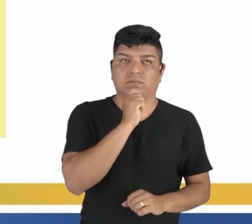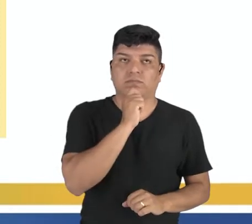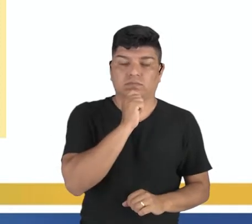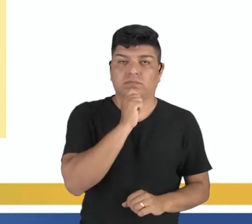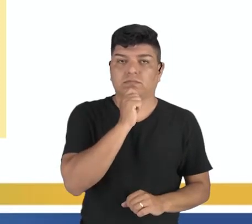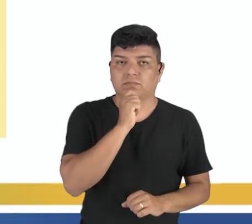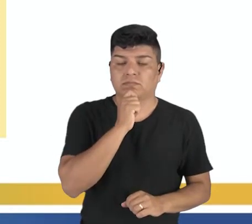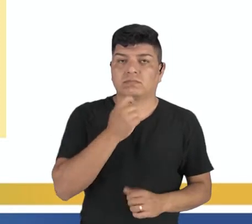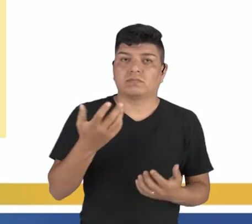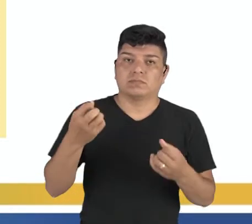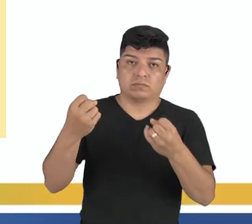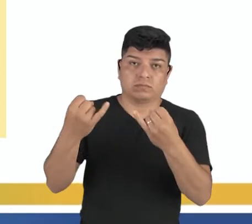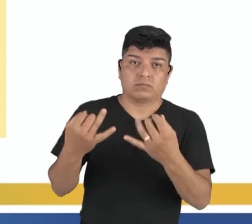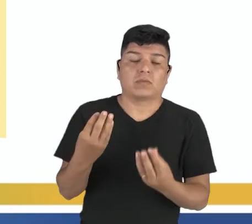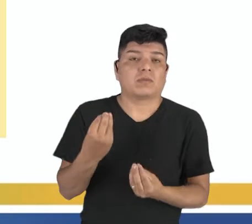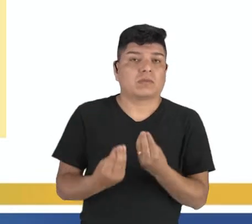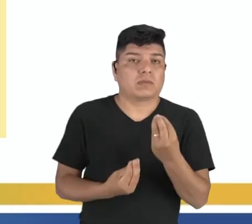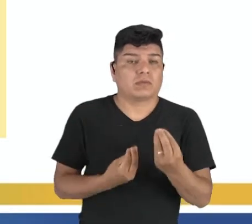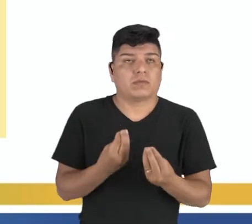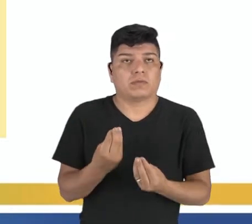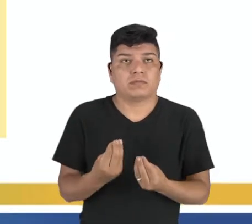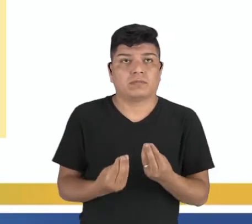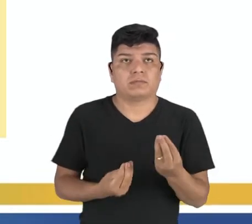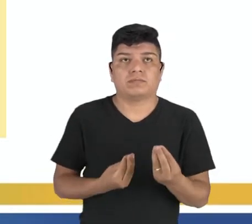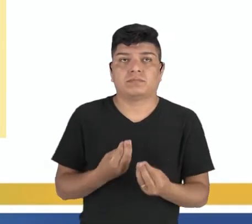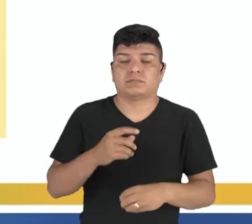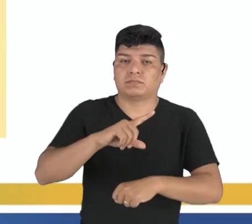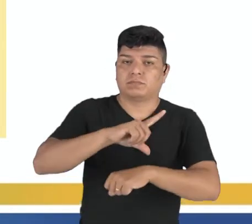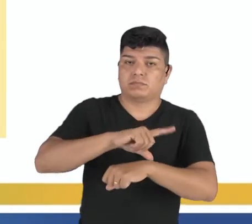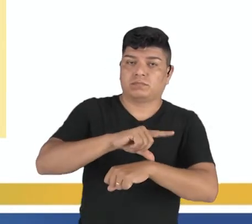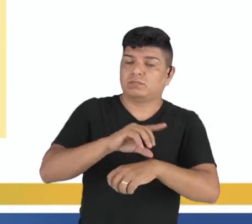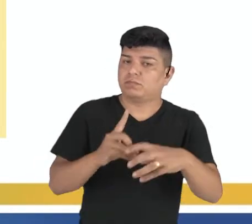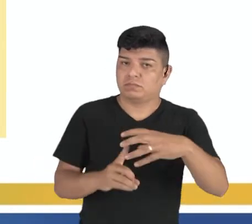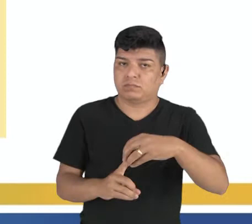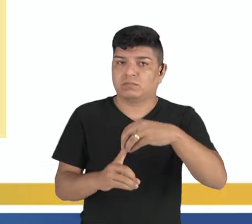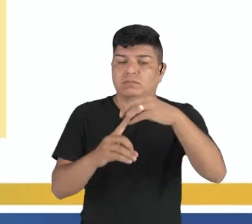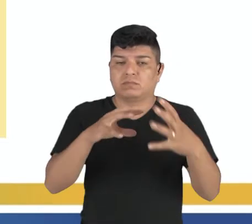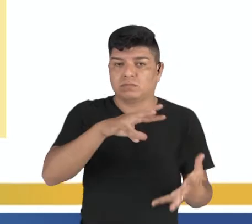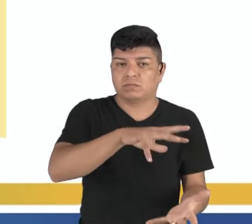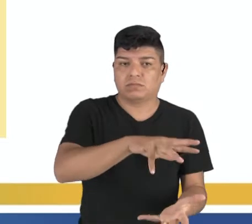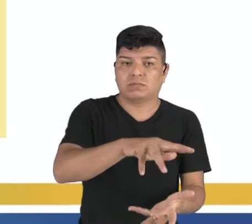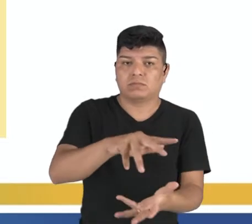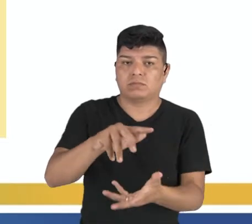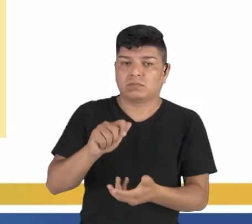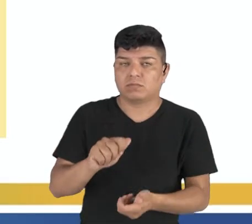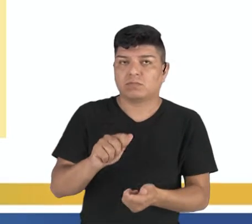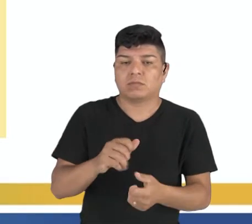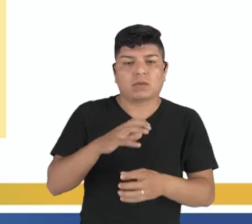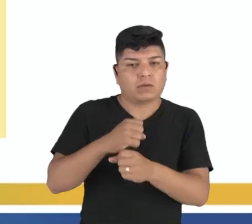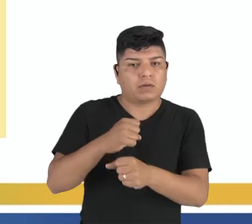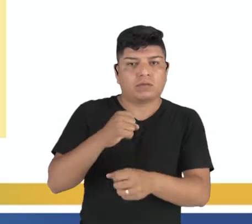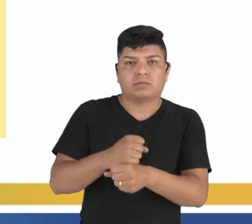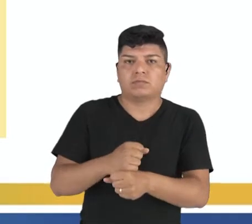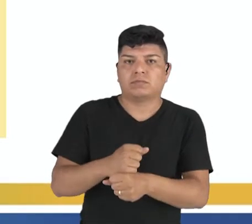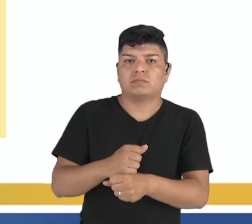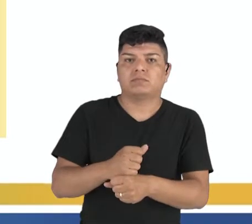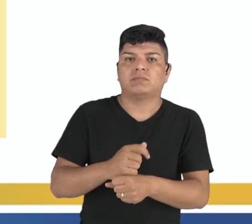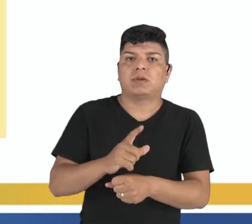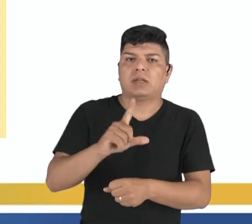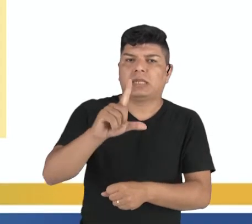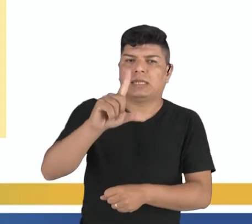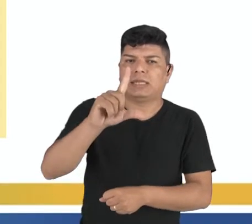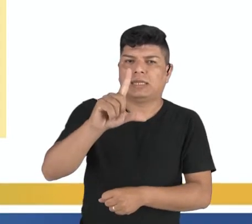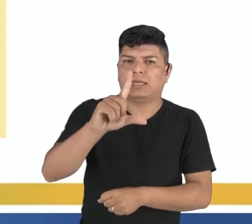as definições, como se chegou à hora padrão ou universal, os cálculos de latitude seriam